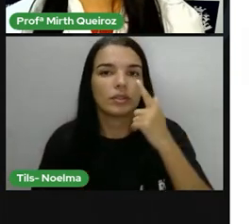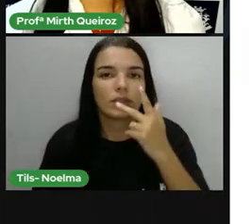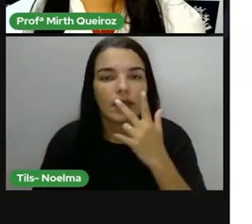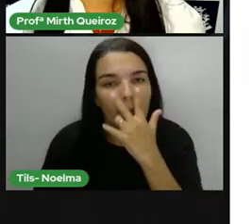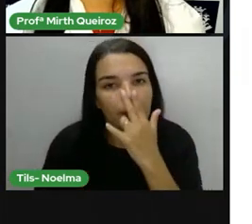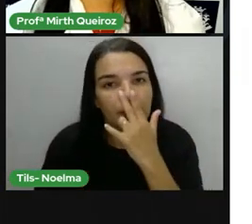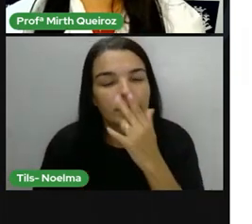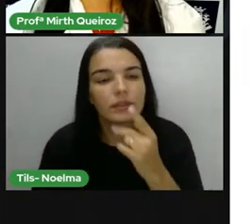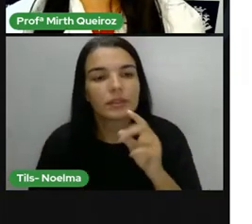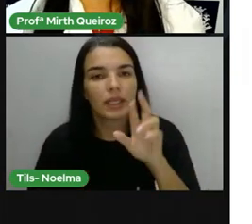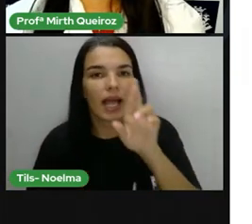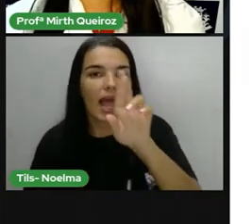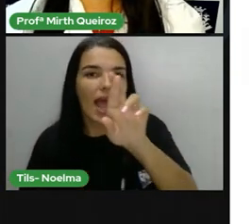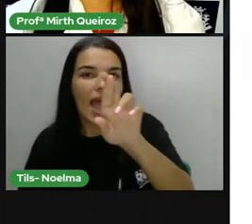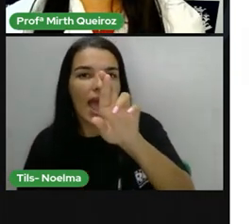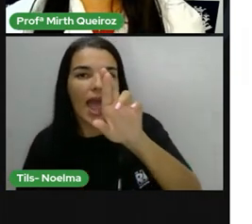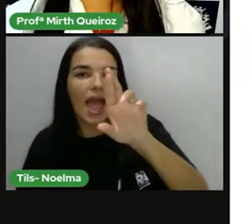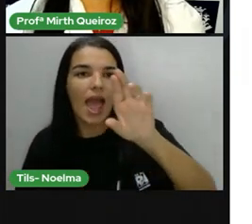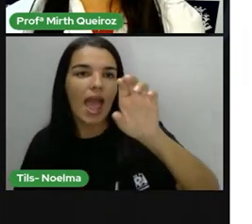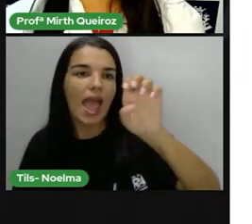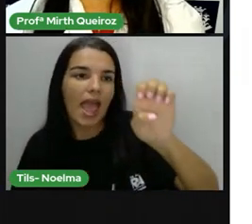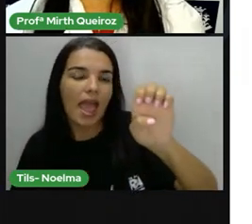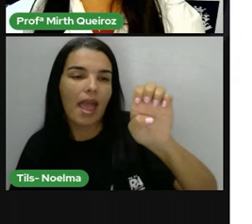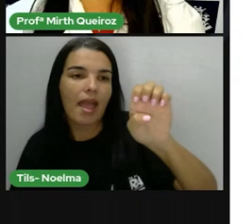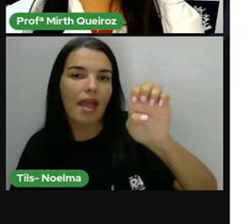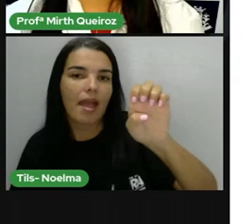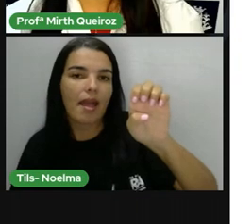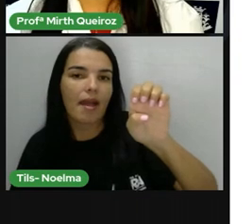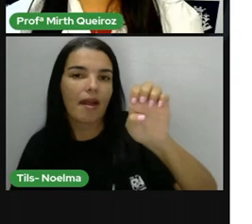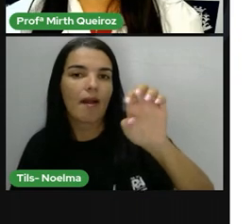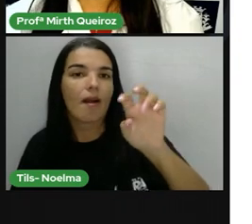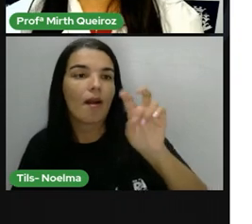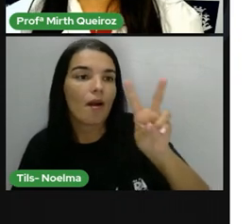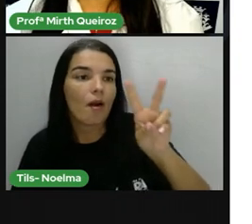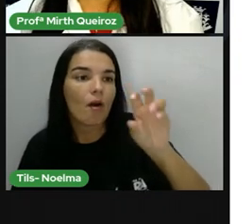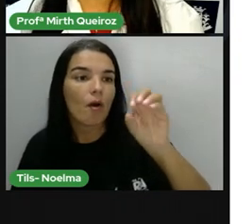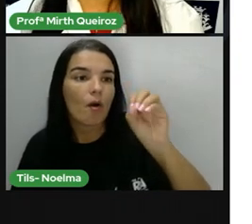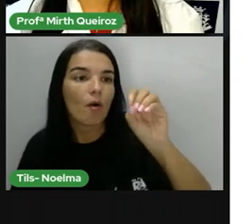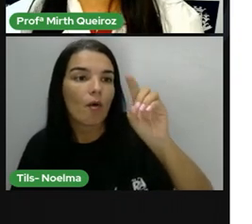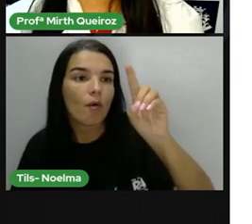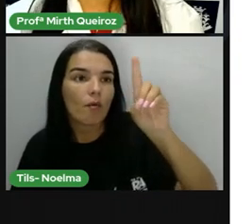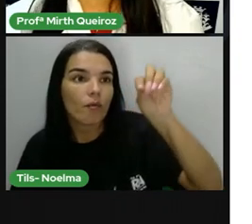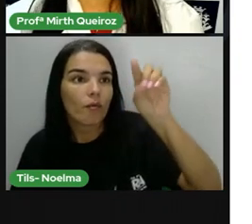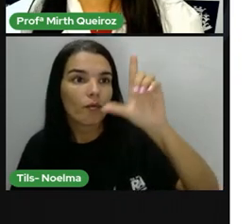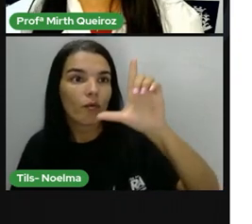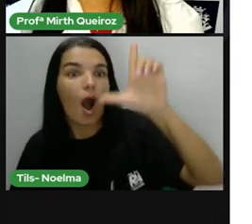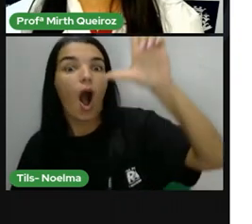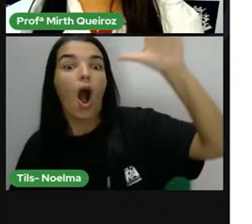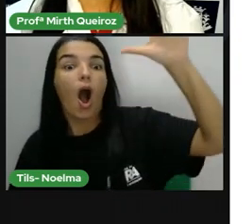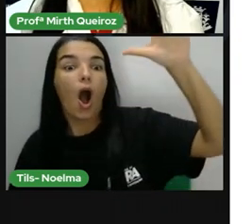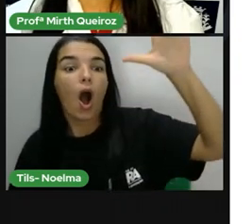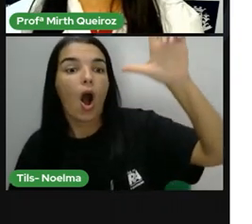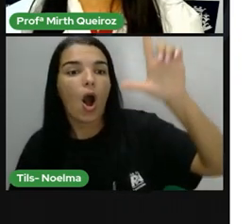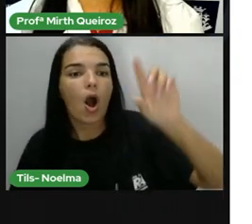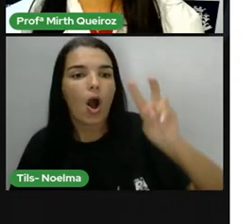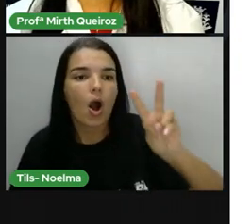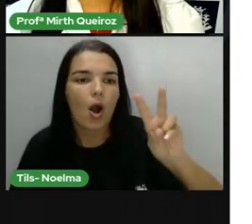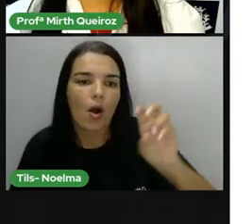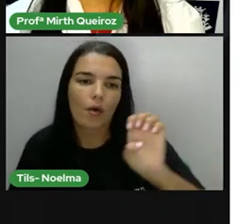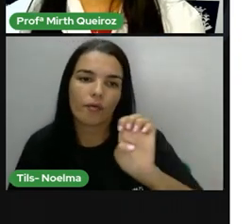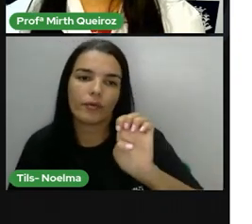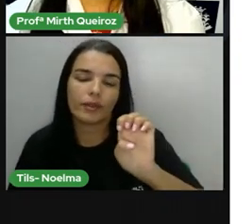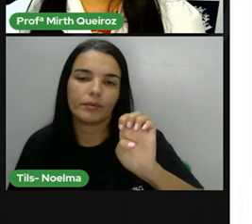revolve. É a sílaba mais forte, ela é a penúltima da palavra. E termina em R, então leva acento, certo?